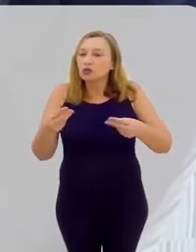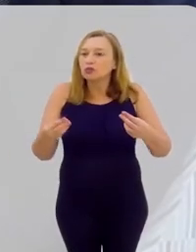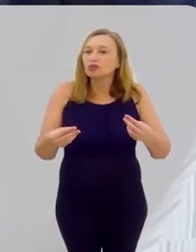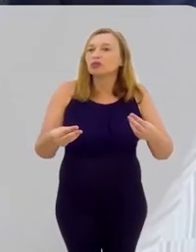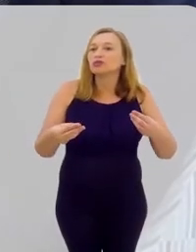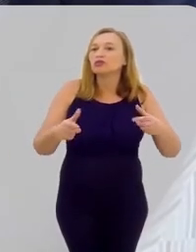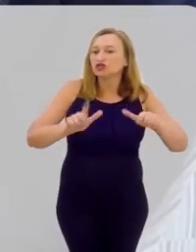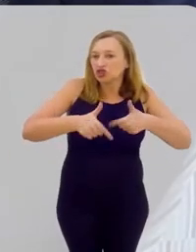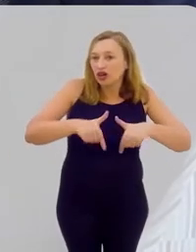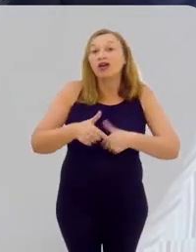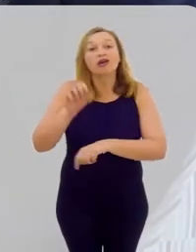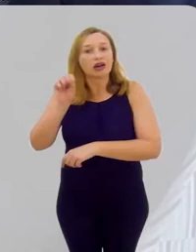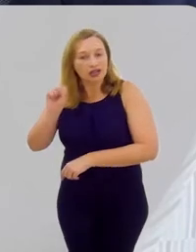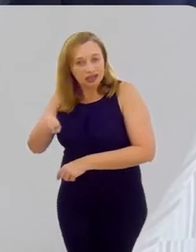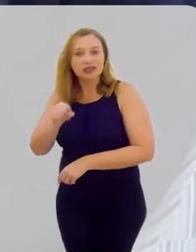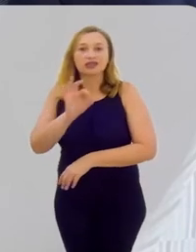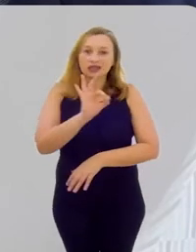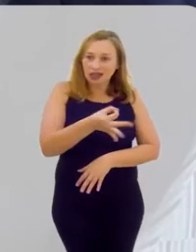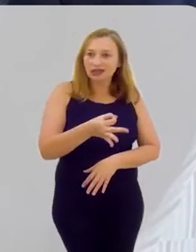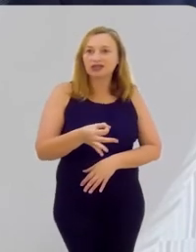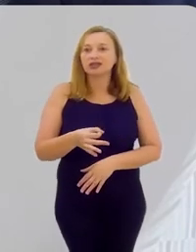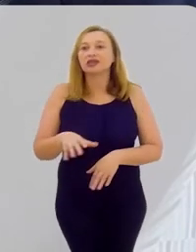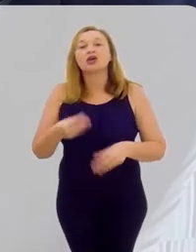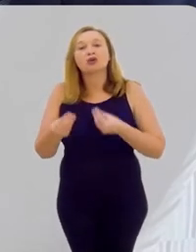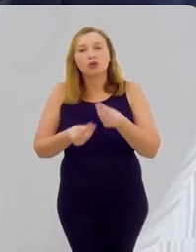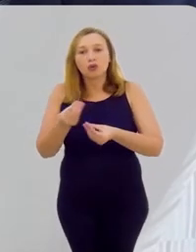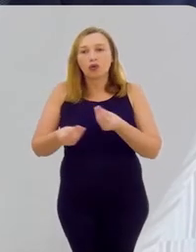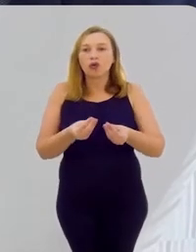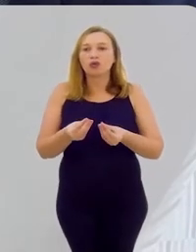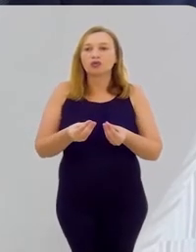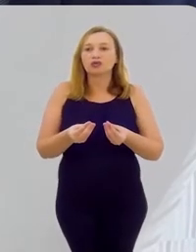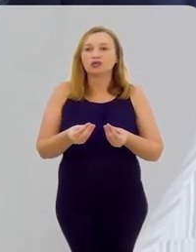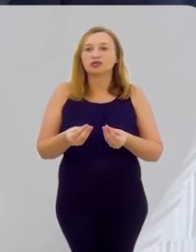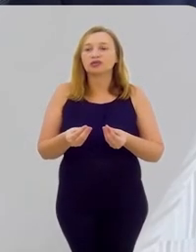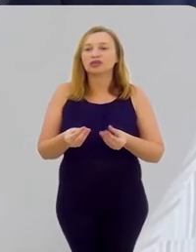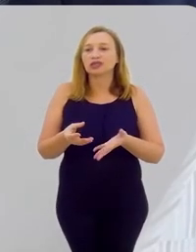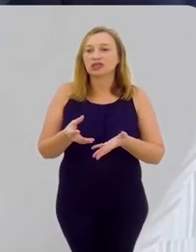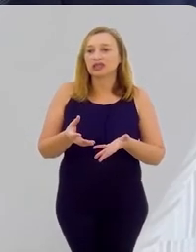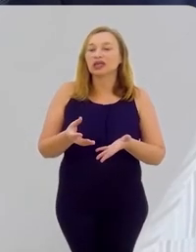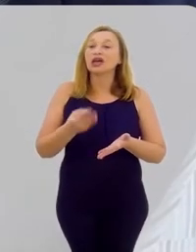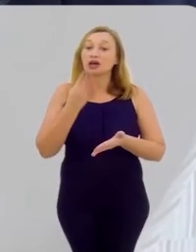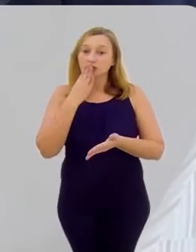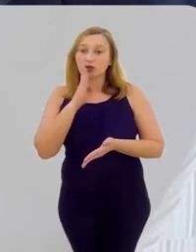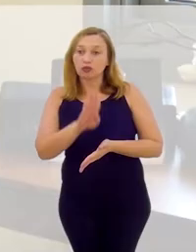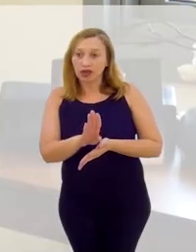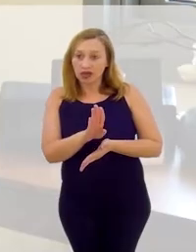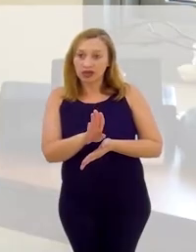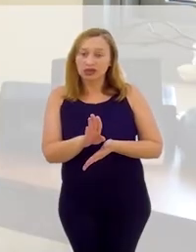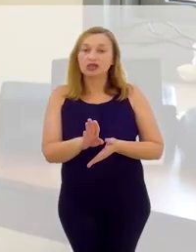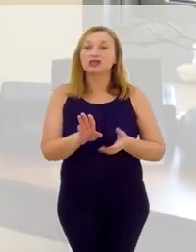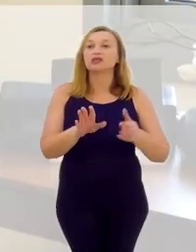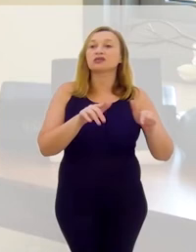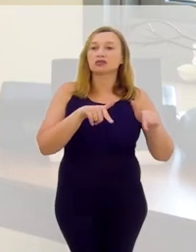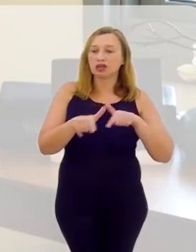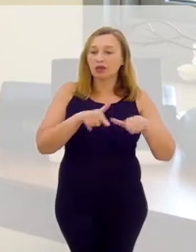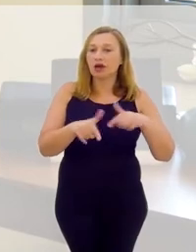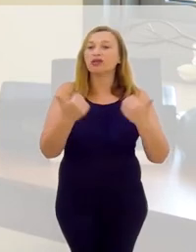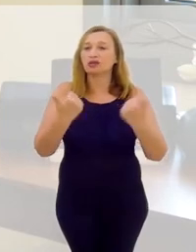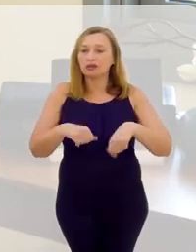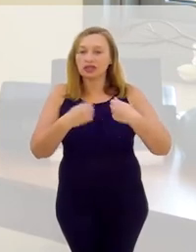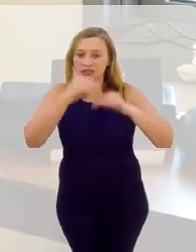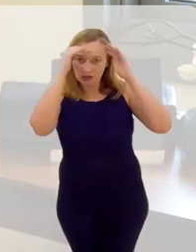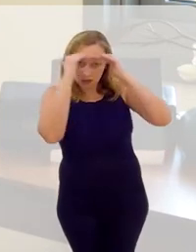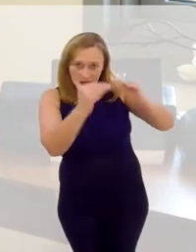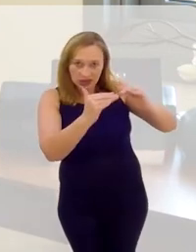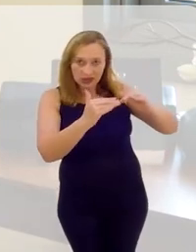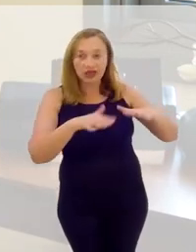um membro da tribo de Israel. Isso. Não é isso? Exatamente. E como tal, ele fica conhecido. tem as promessas e os